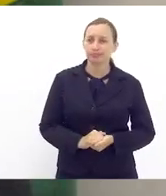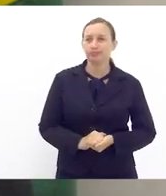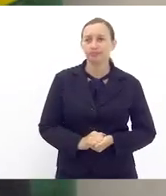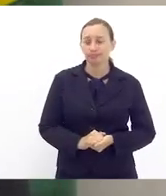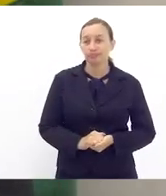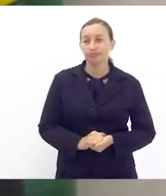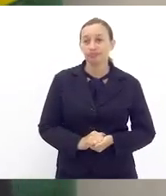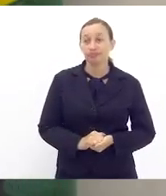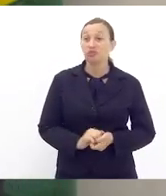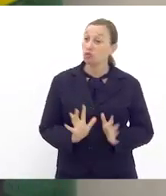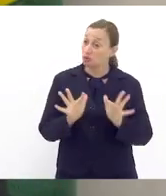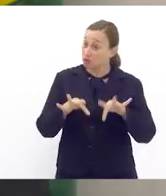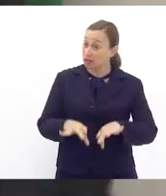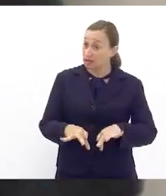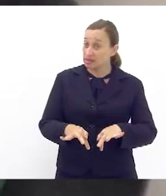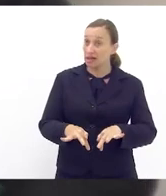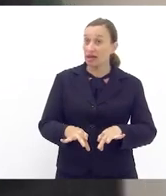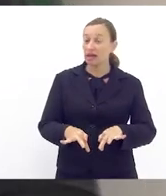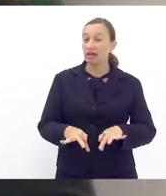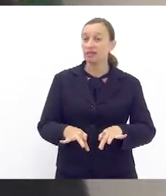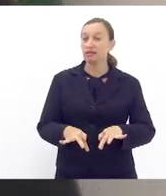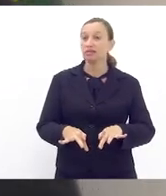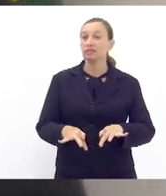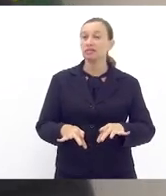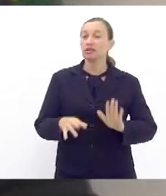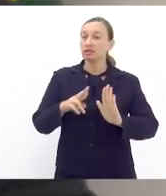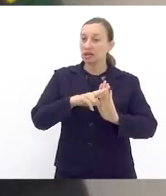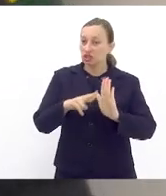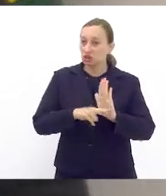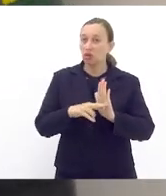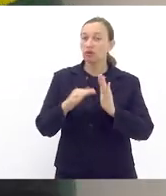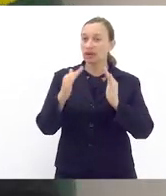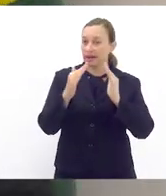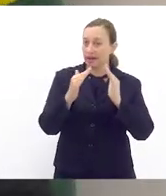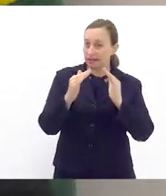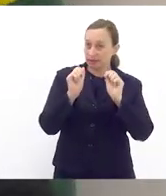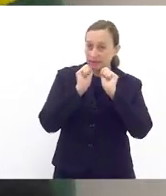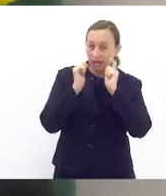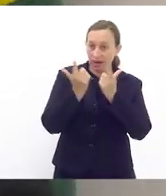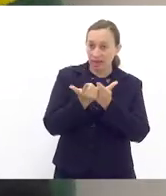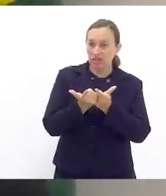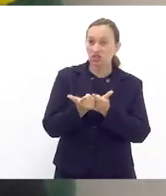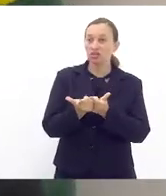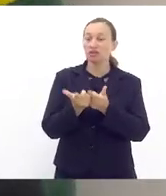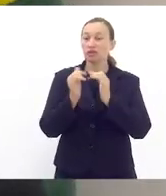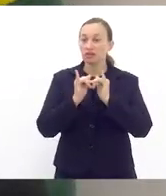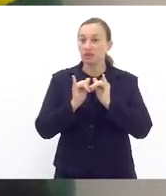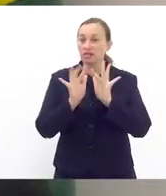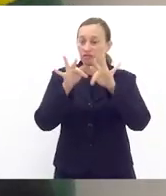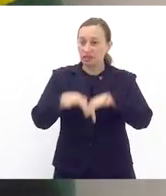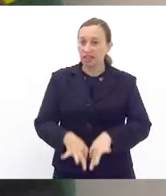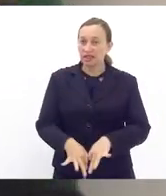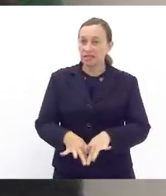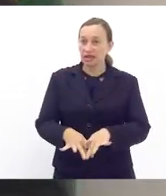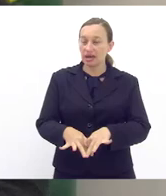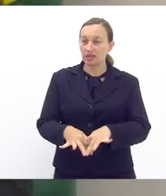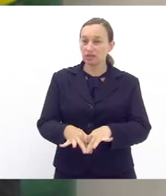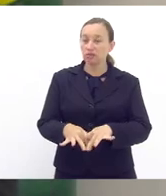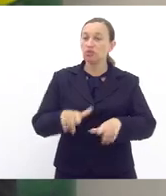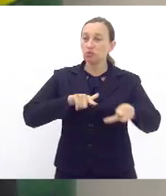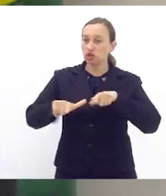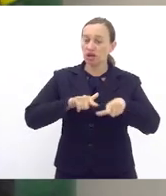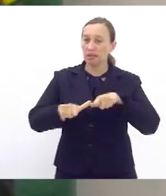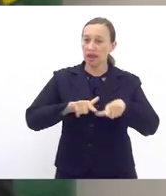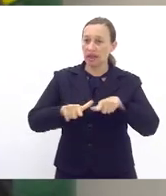vou encerrar a sessão em cumprimento as normas regimentais declaro encerrado os